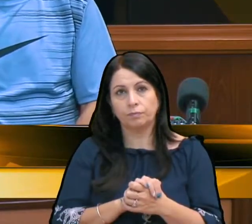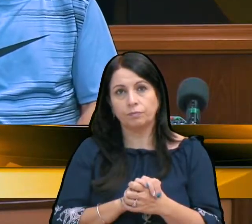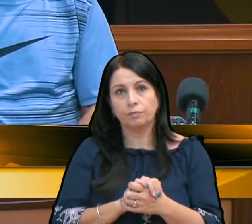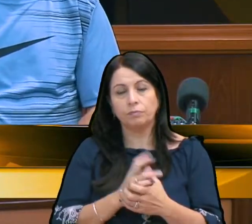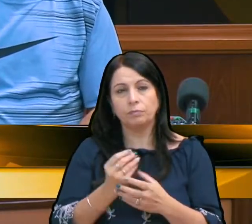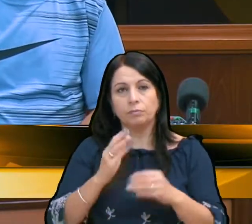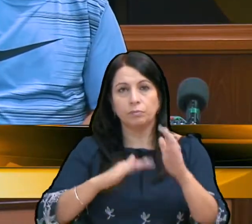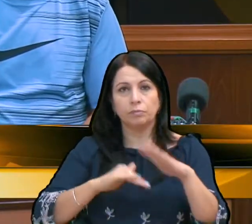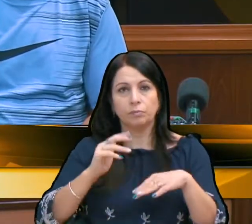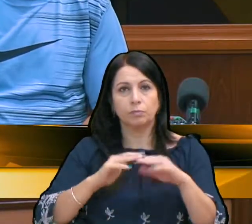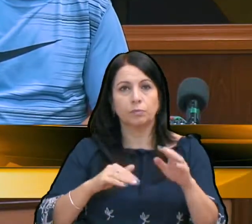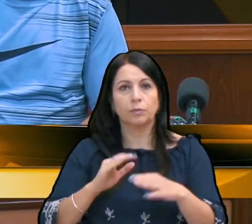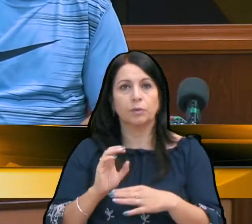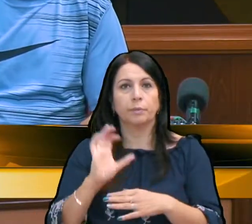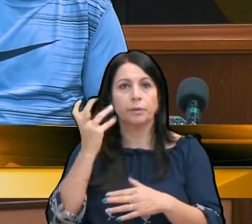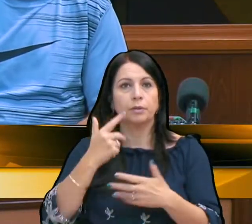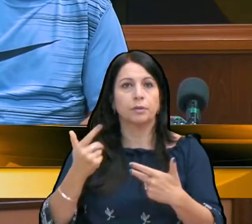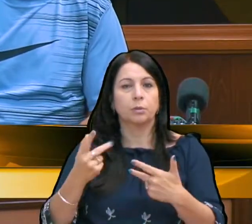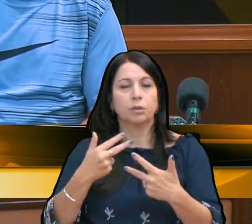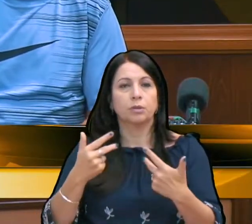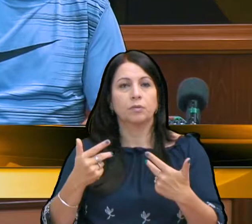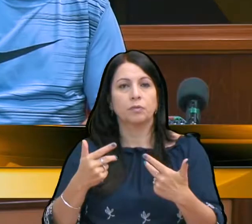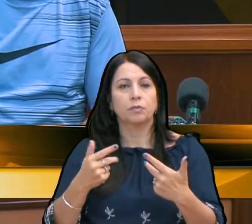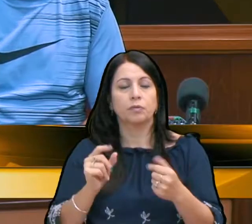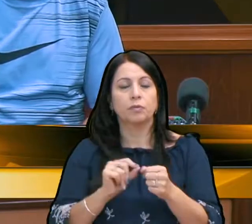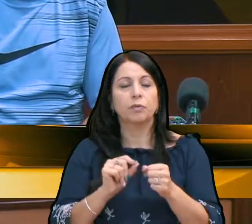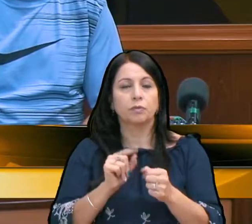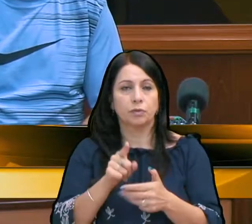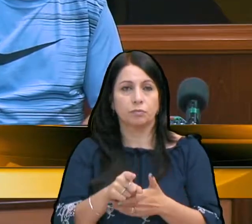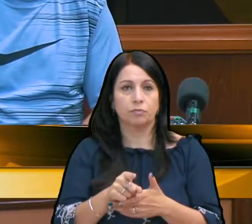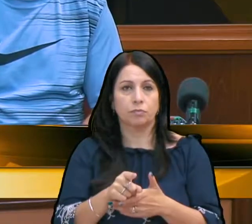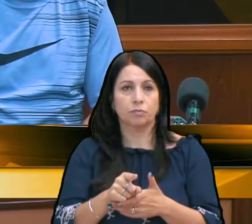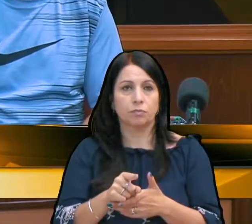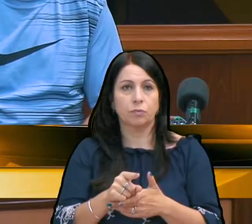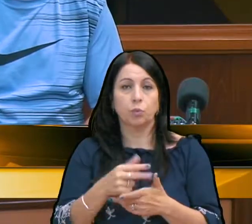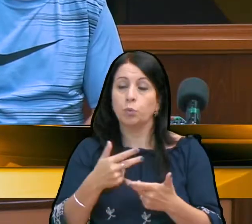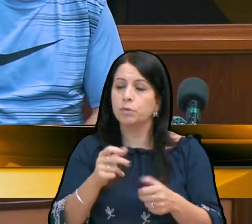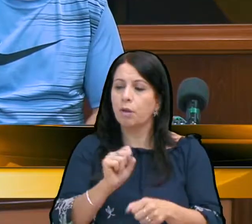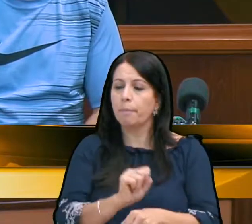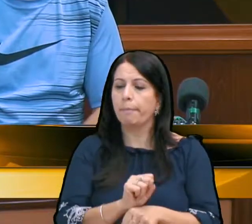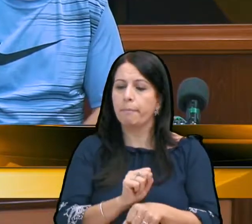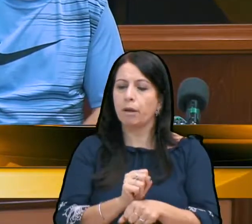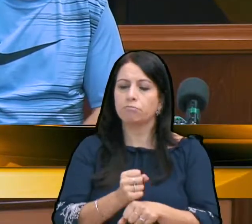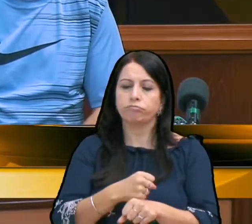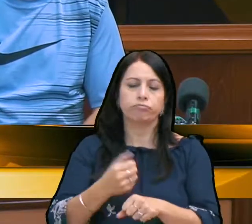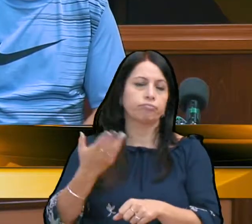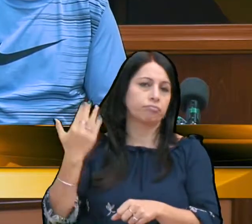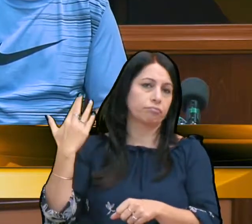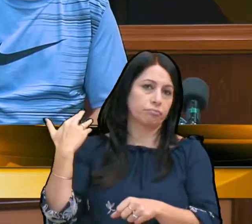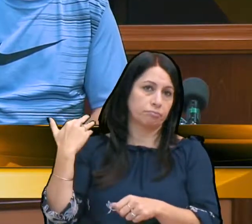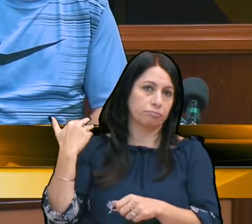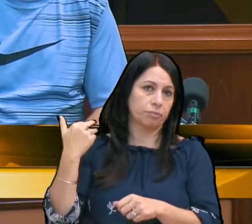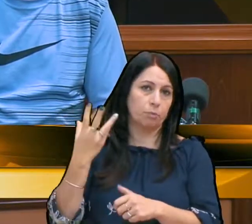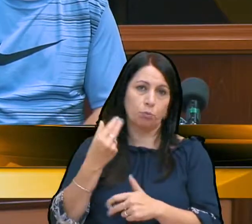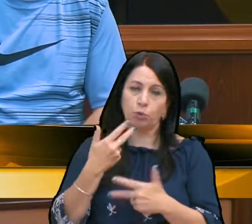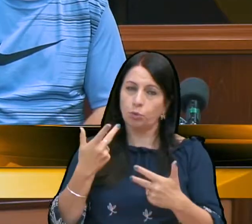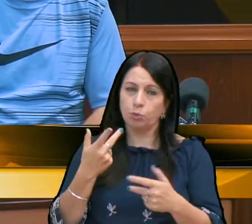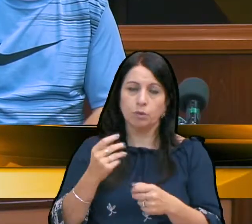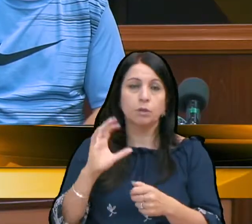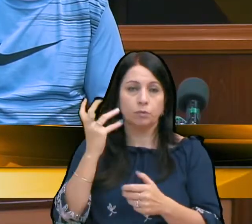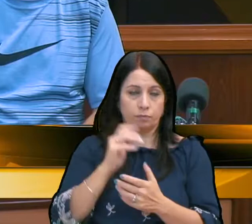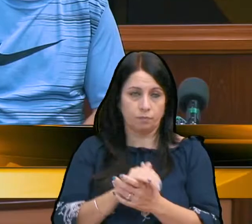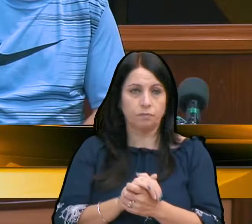muitas obras acontecendo, muitas coisas foram realizadas, coisas que estavam paradas no passado, muita coisa